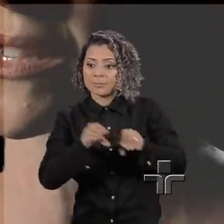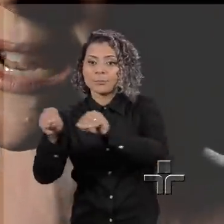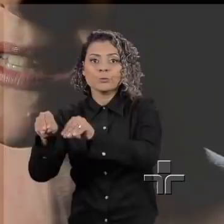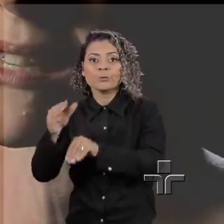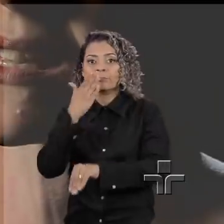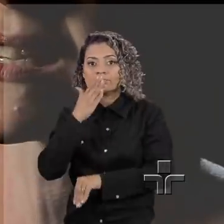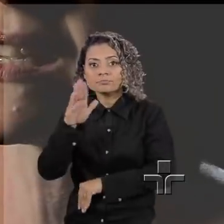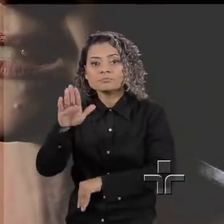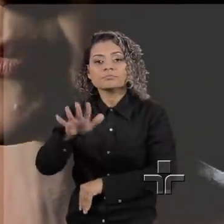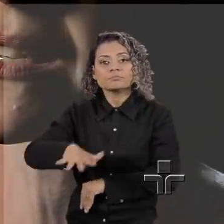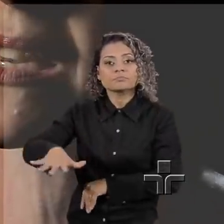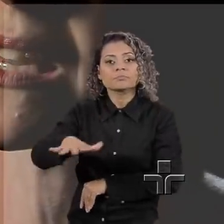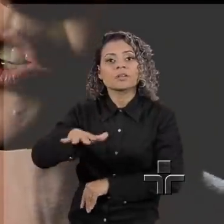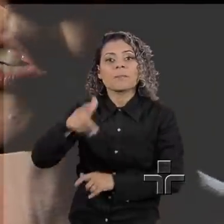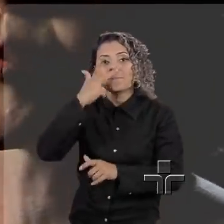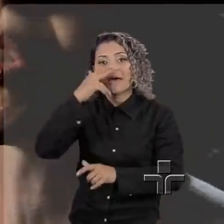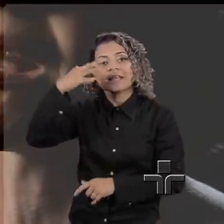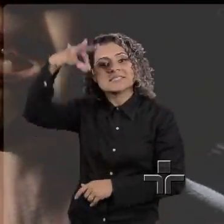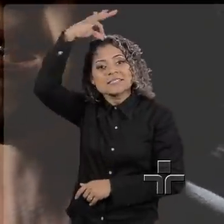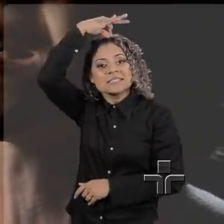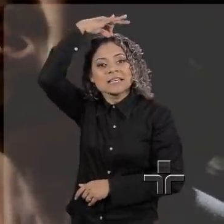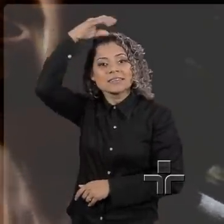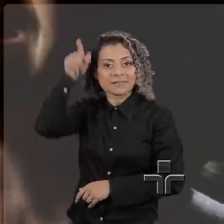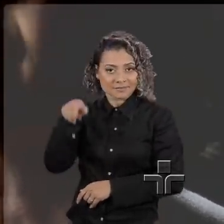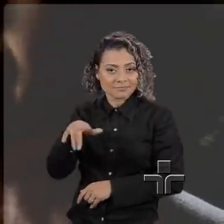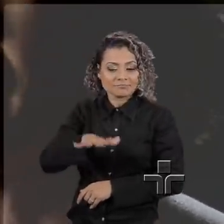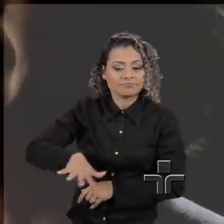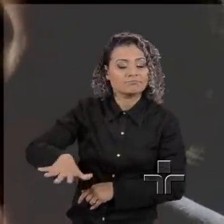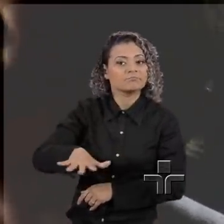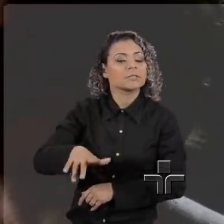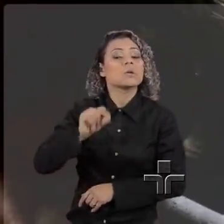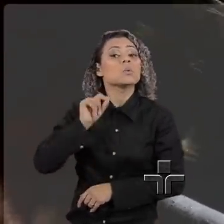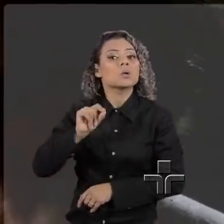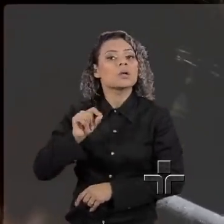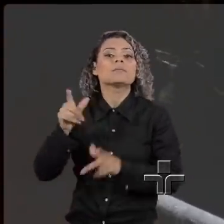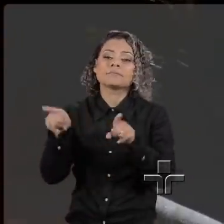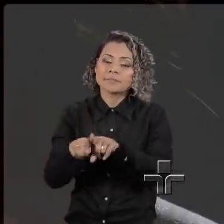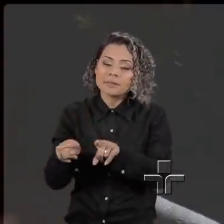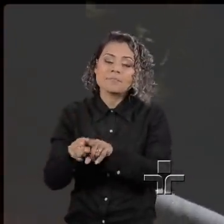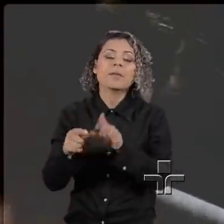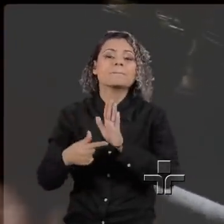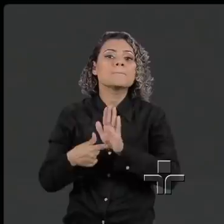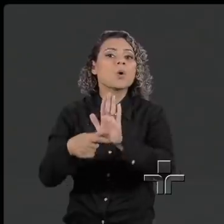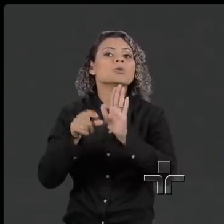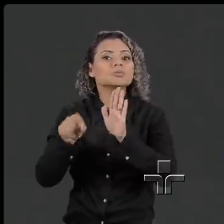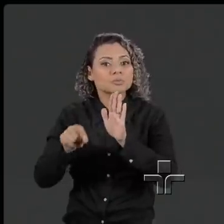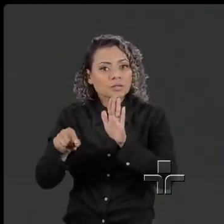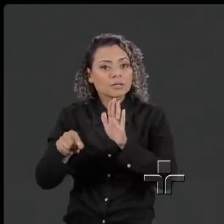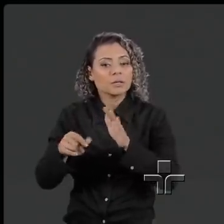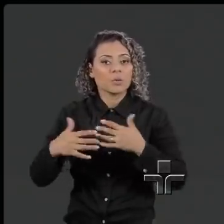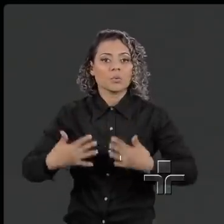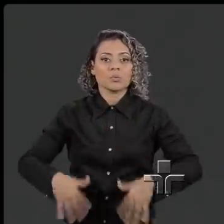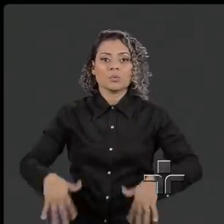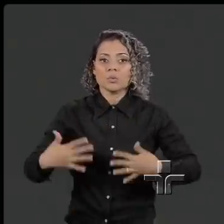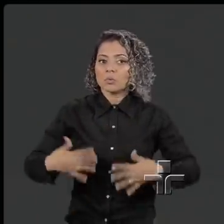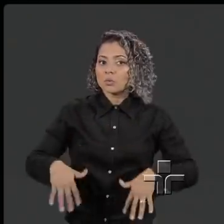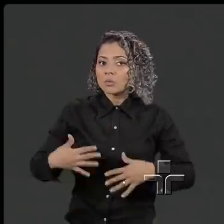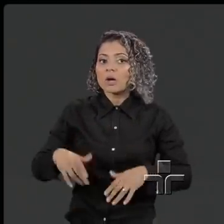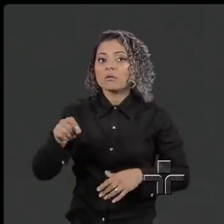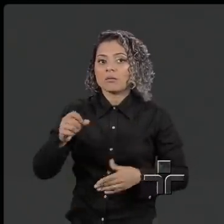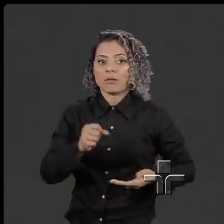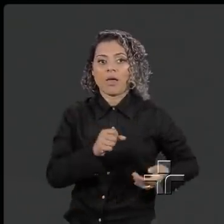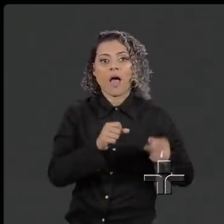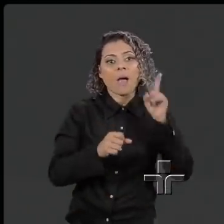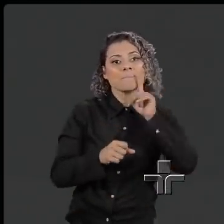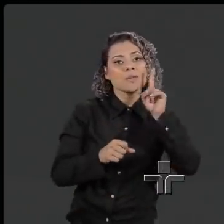cidade, considerada a cidade santa para as 3 religiões monoteístas, também coloca um respaldo americano